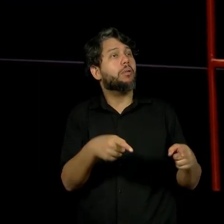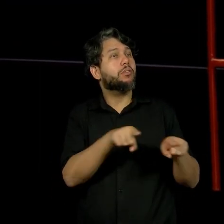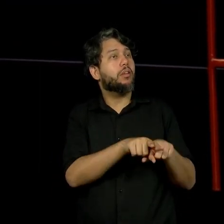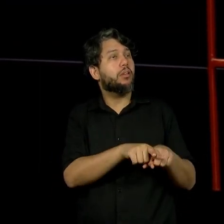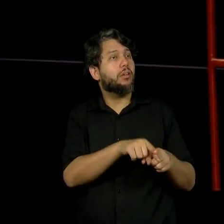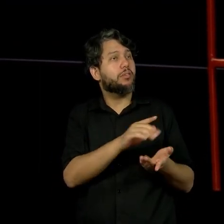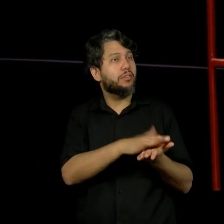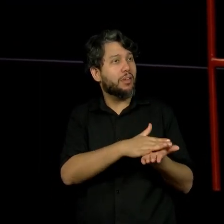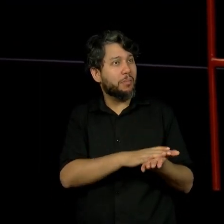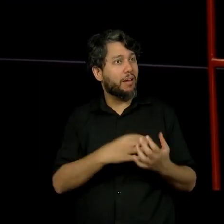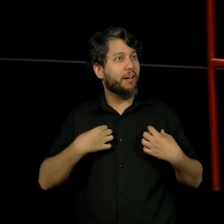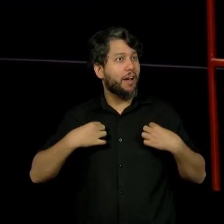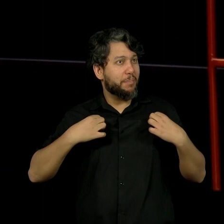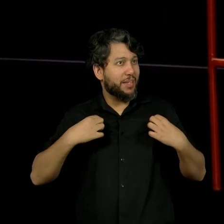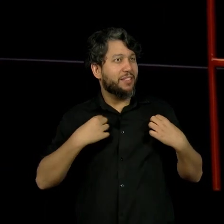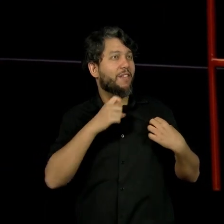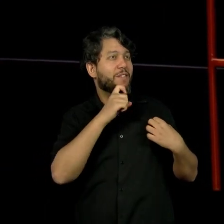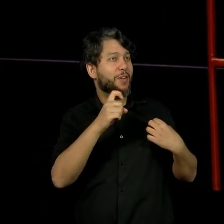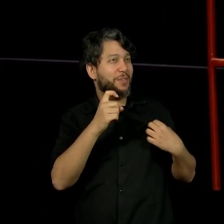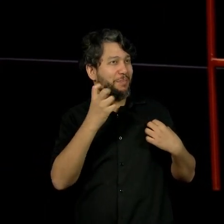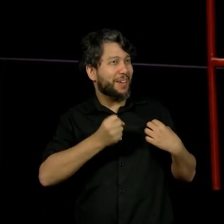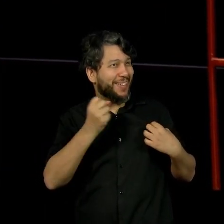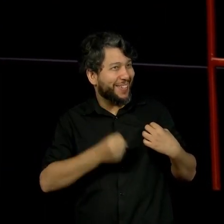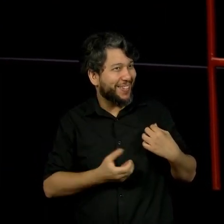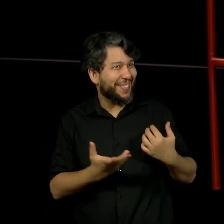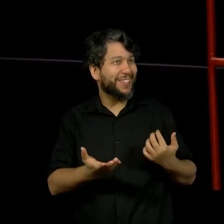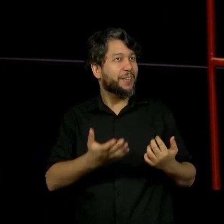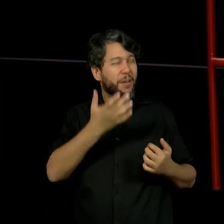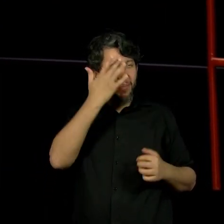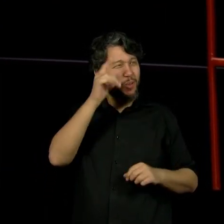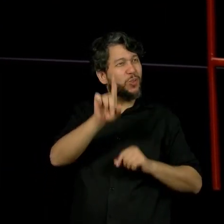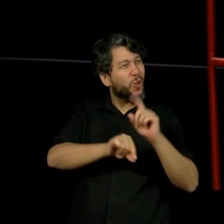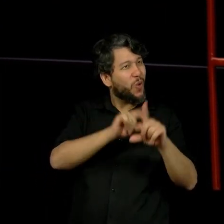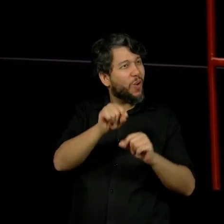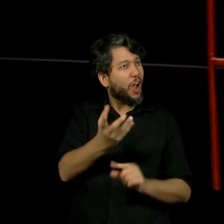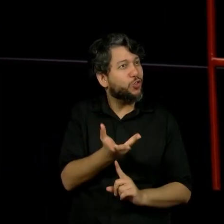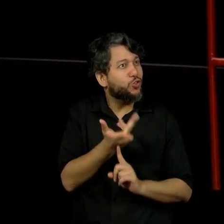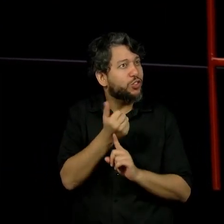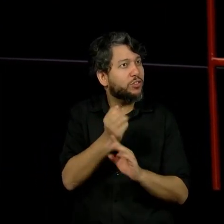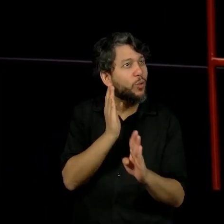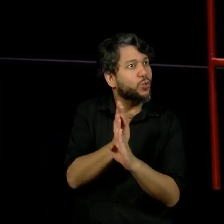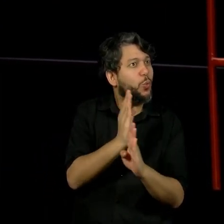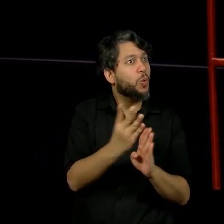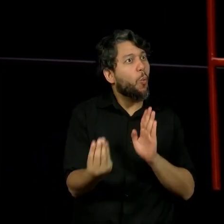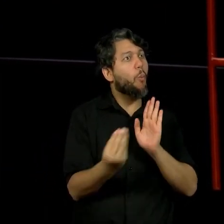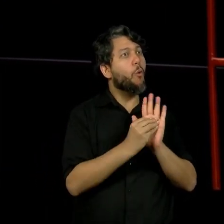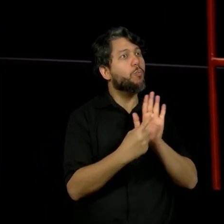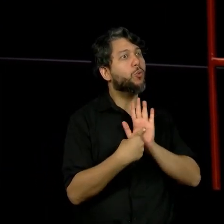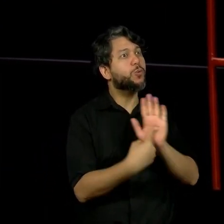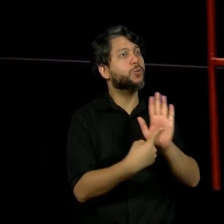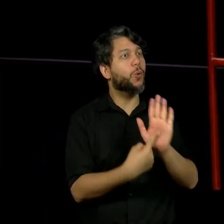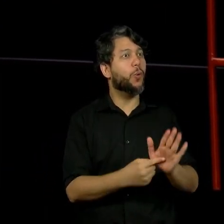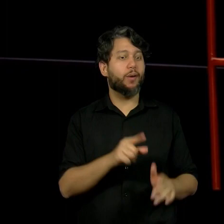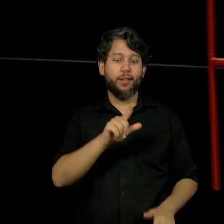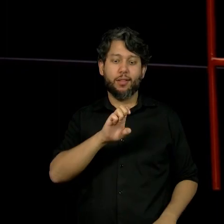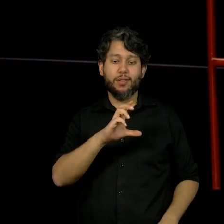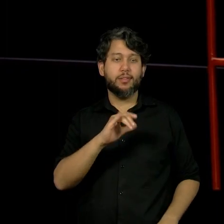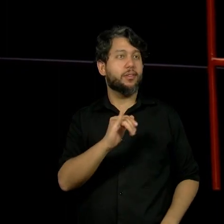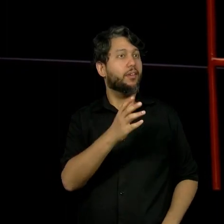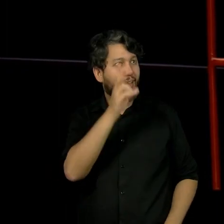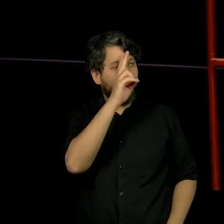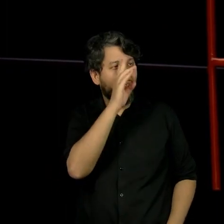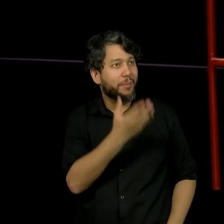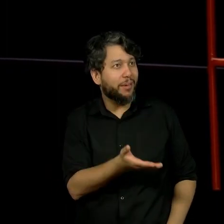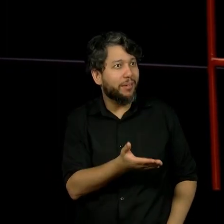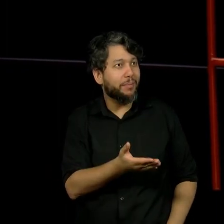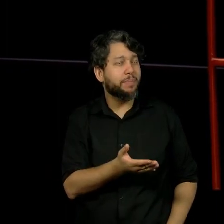samba Camisa Verde e Branco, né? Você revelou muitos artistas, né? Como a gente já citou, Alessi Brandão. Quem mais